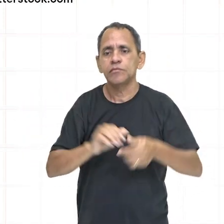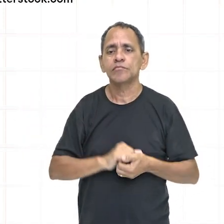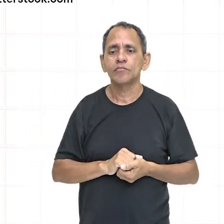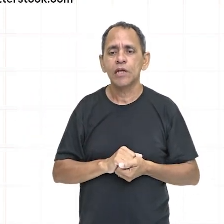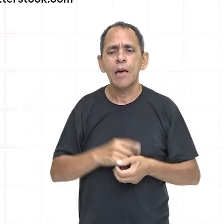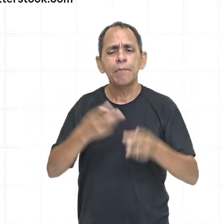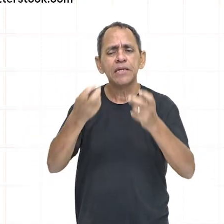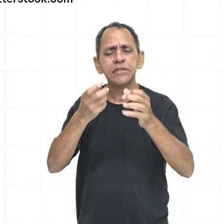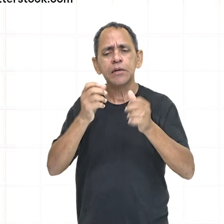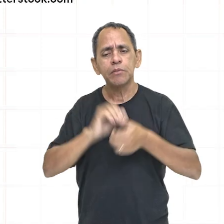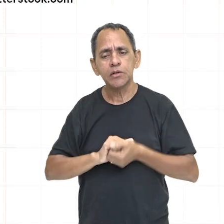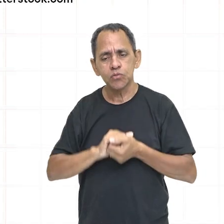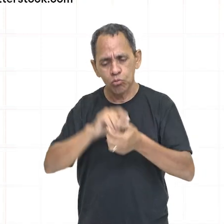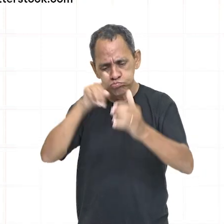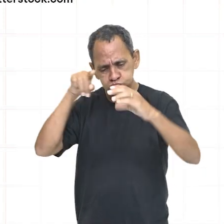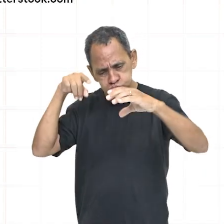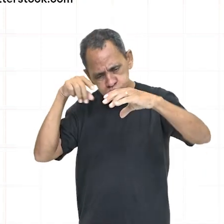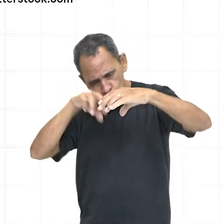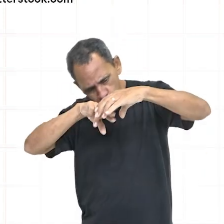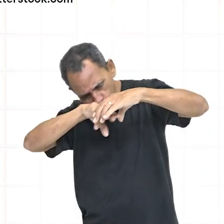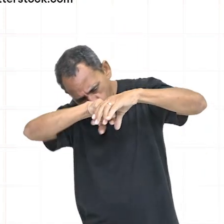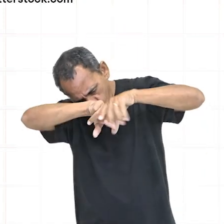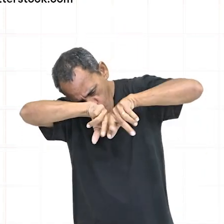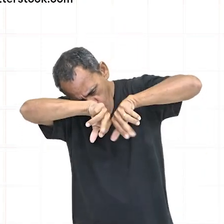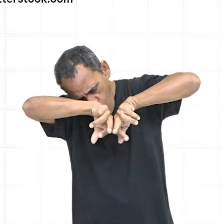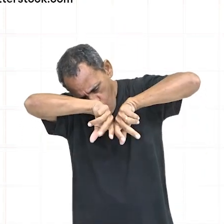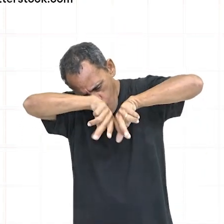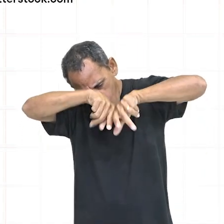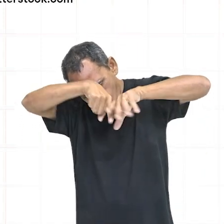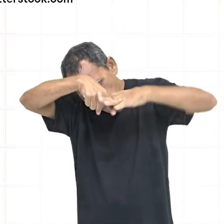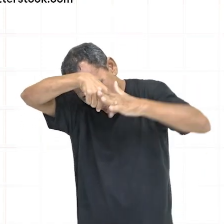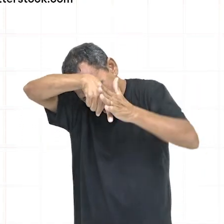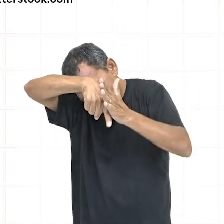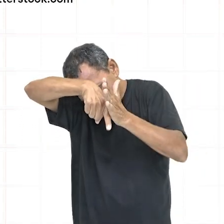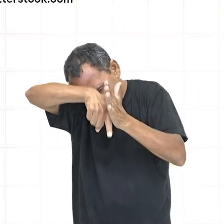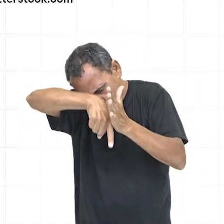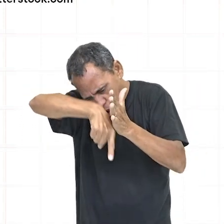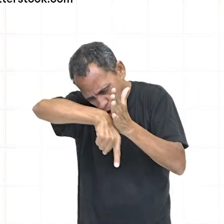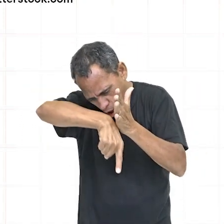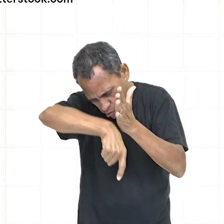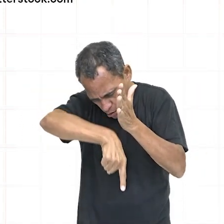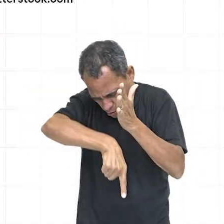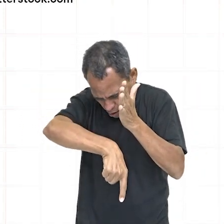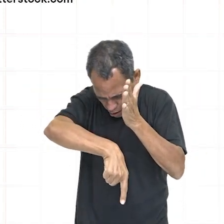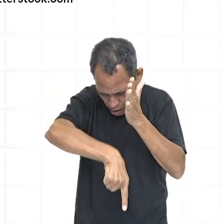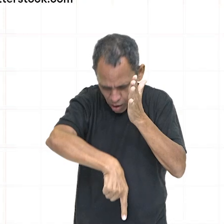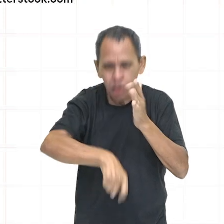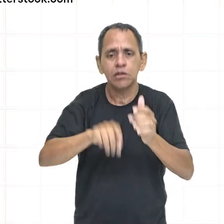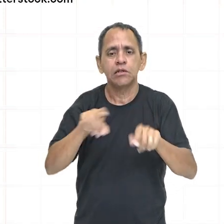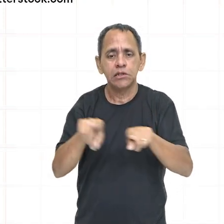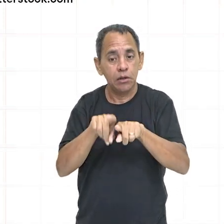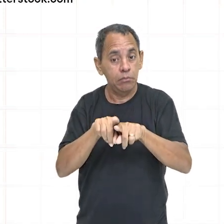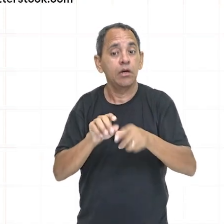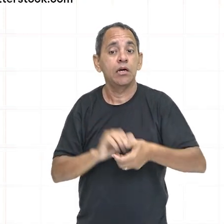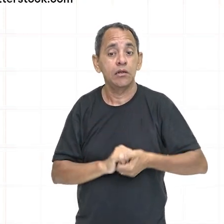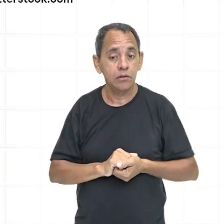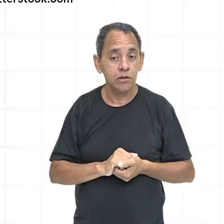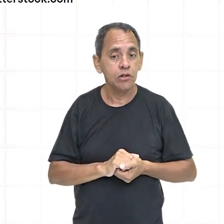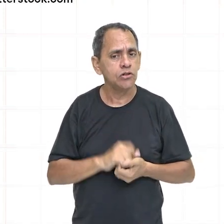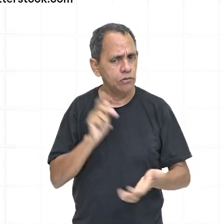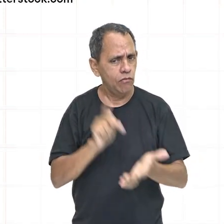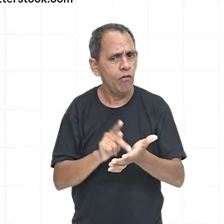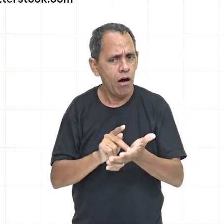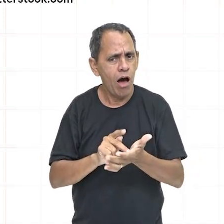ali, cavando caminhos, e à medida em que isso vai sendo cavado, esse buraco vai sendo cavado, obviamente